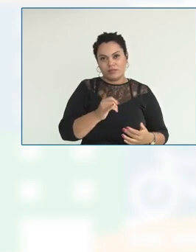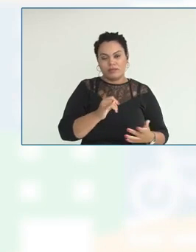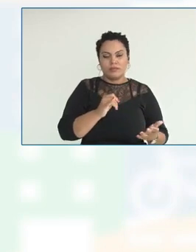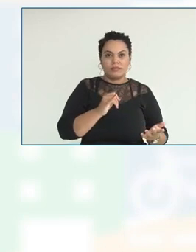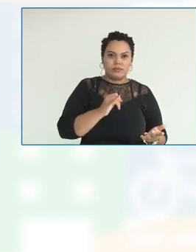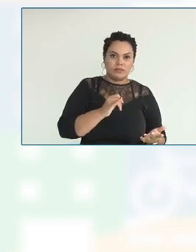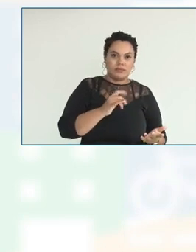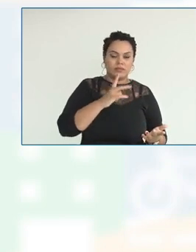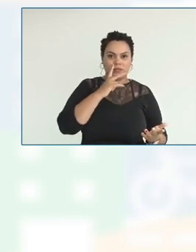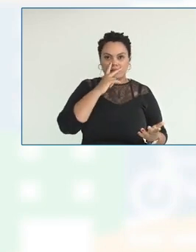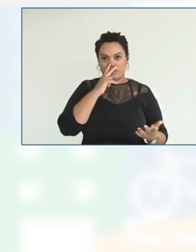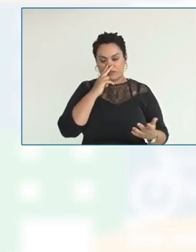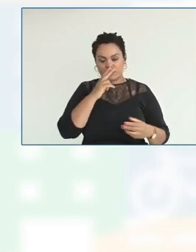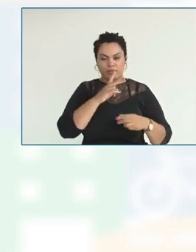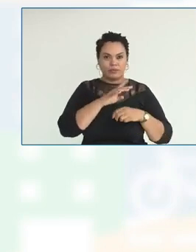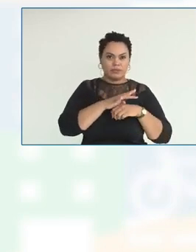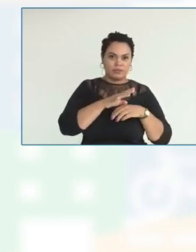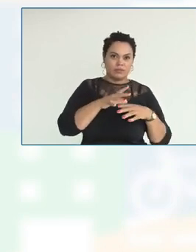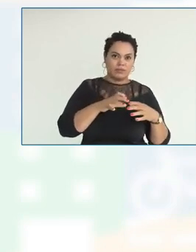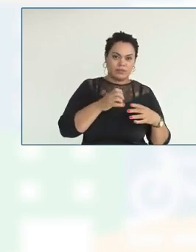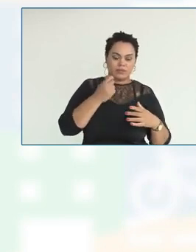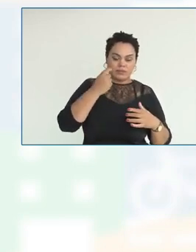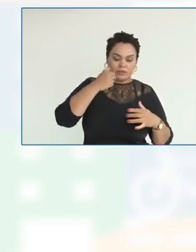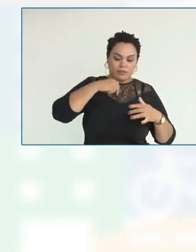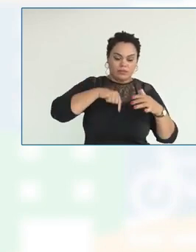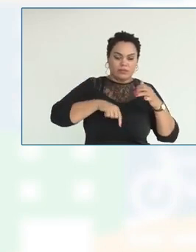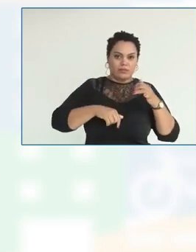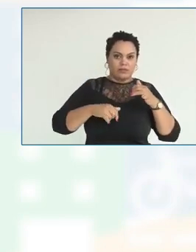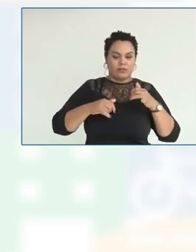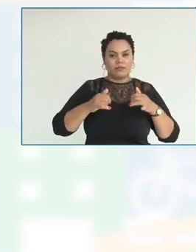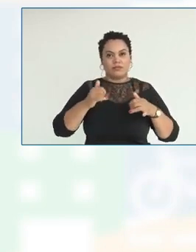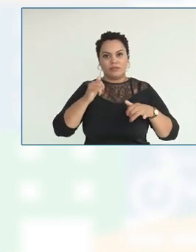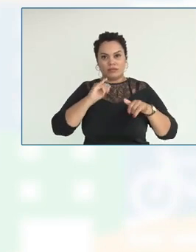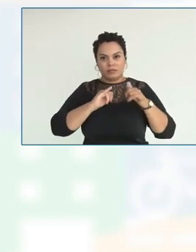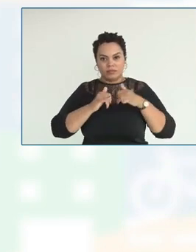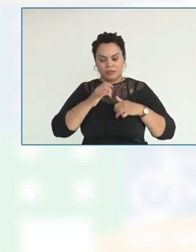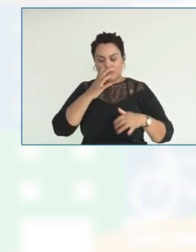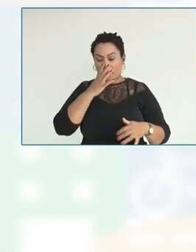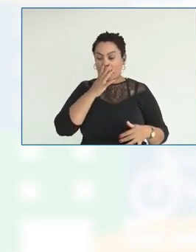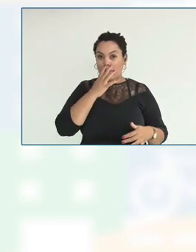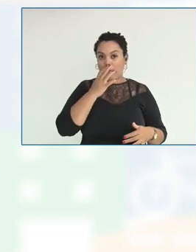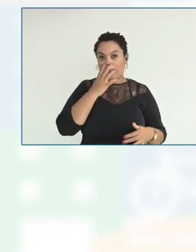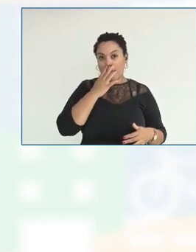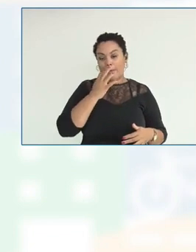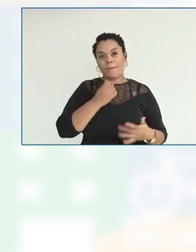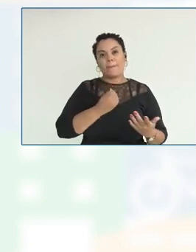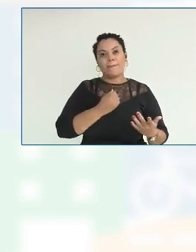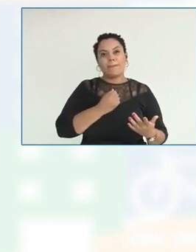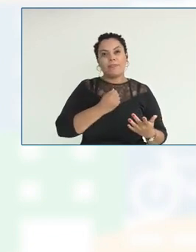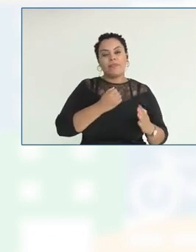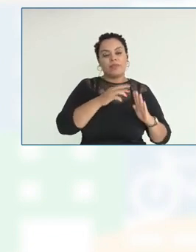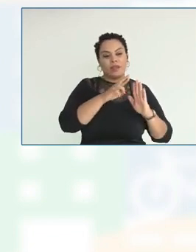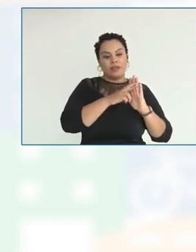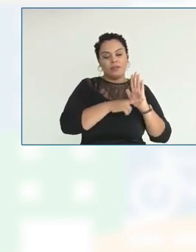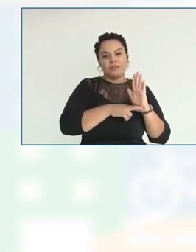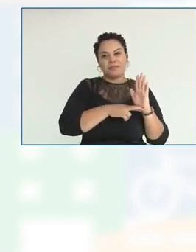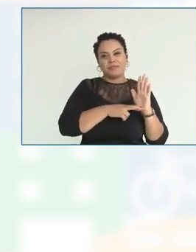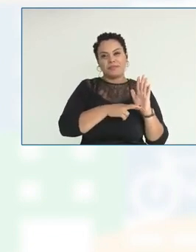Esse instrumento auxiliar, ele é um material que visa, né,